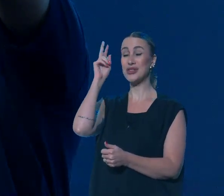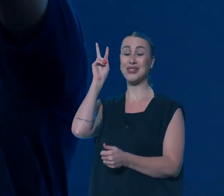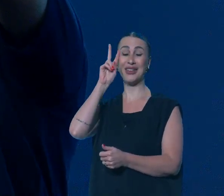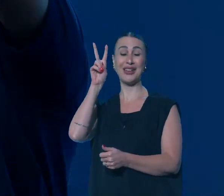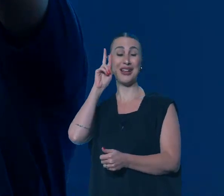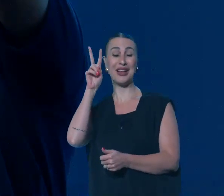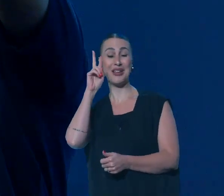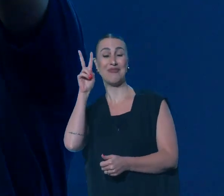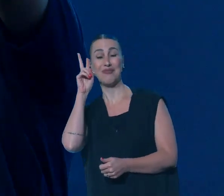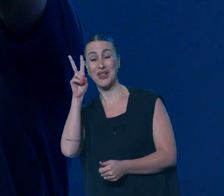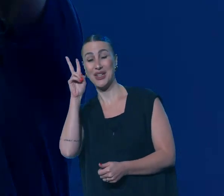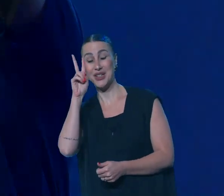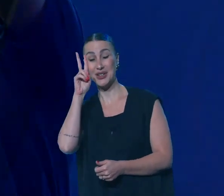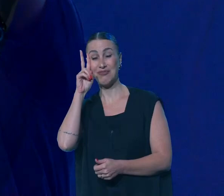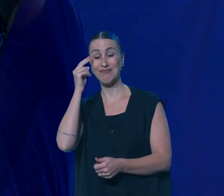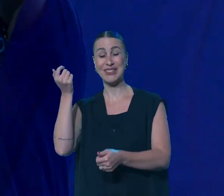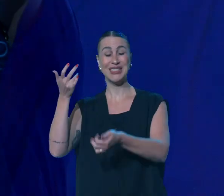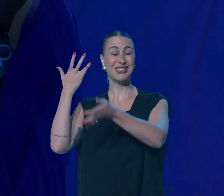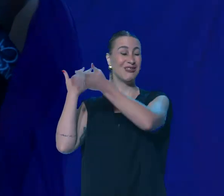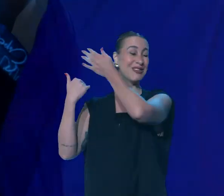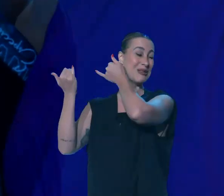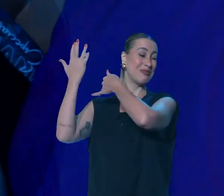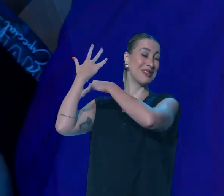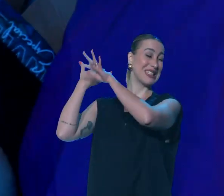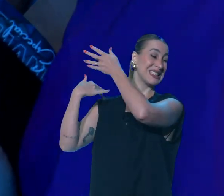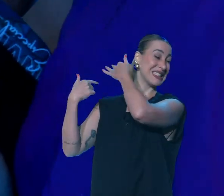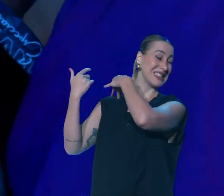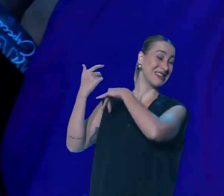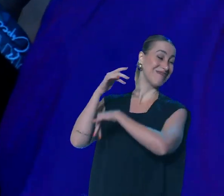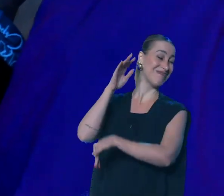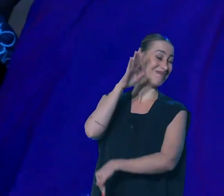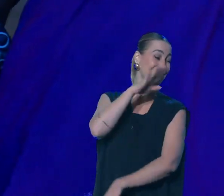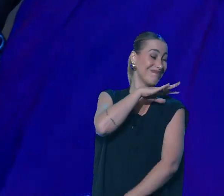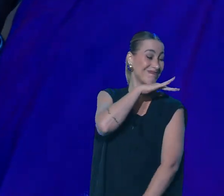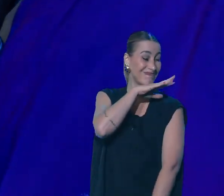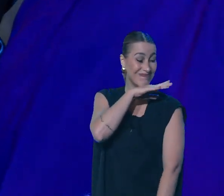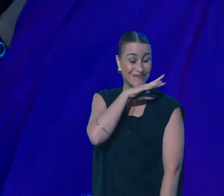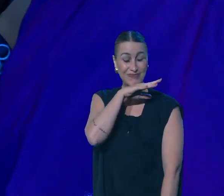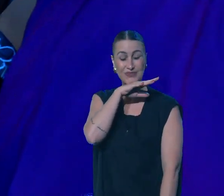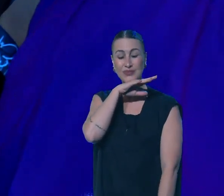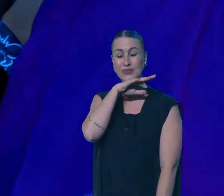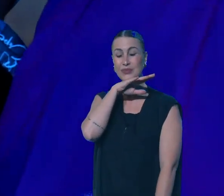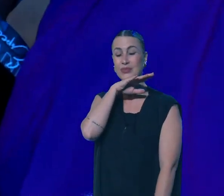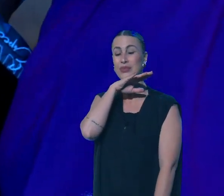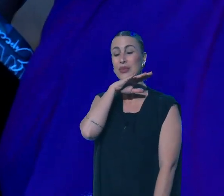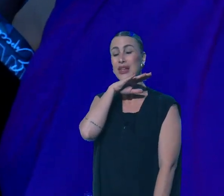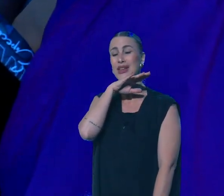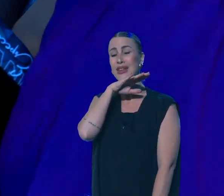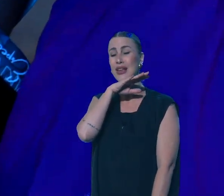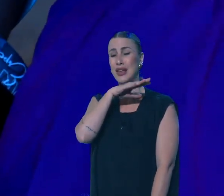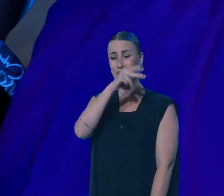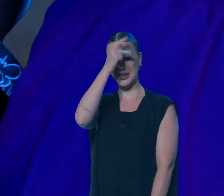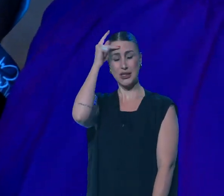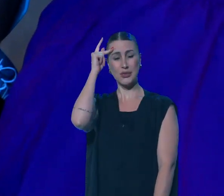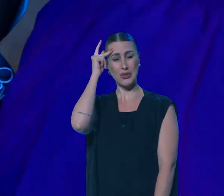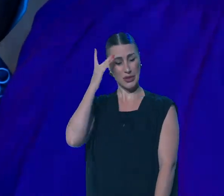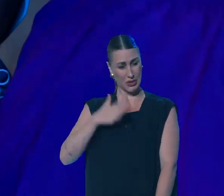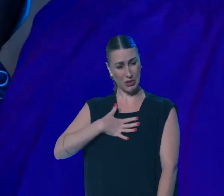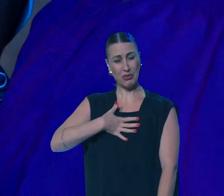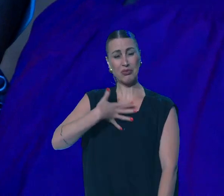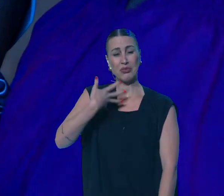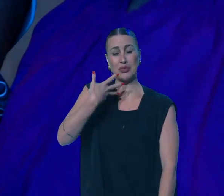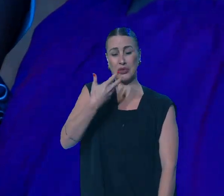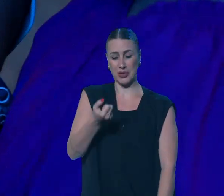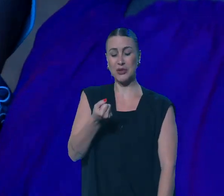do passado, Pai. Eu quero pedir agora por ousadia e coragem do teu Espírito, para que elas possam terem essa ousadia